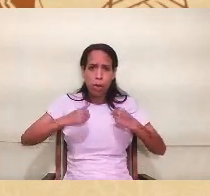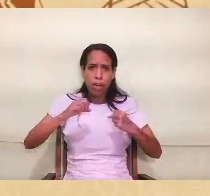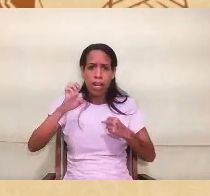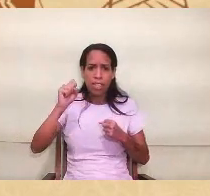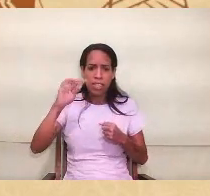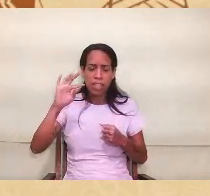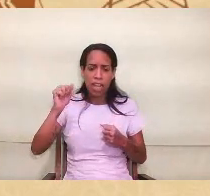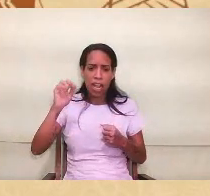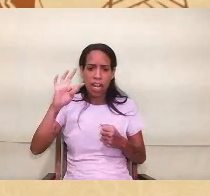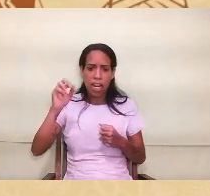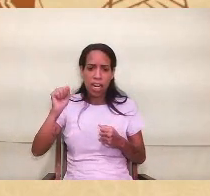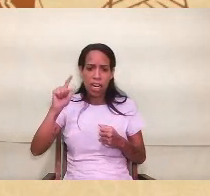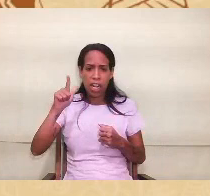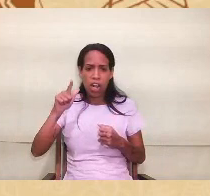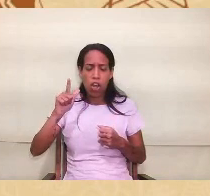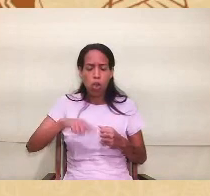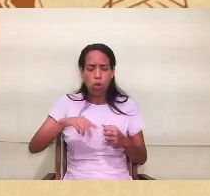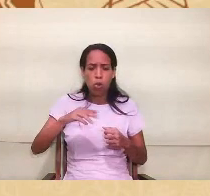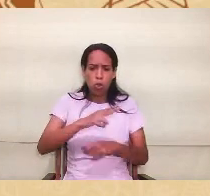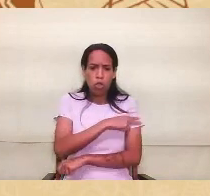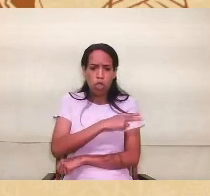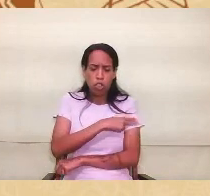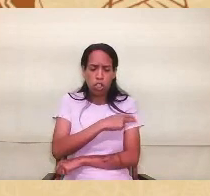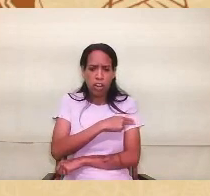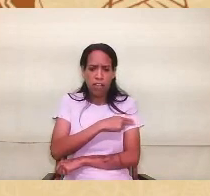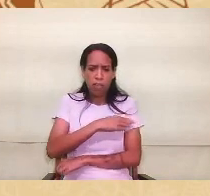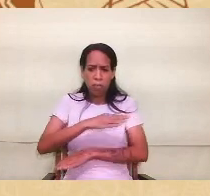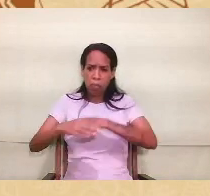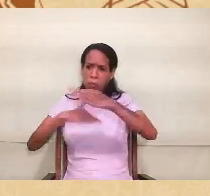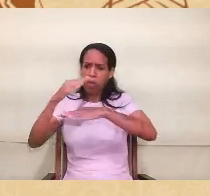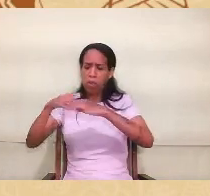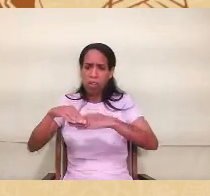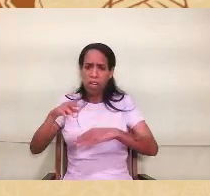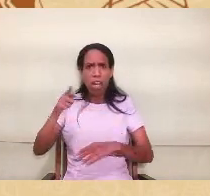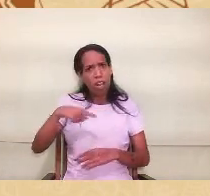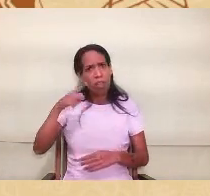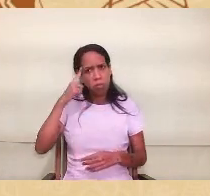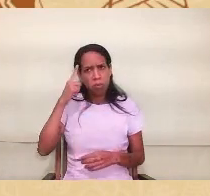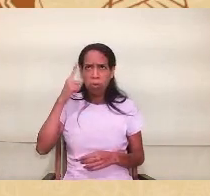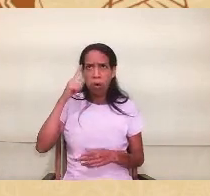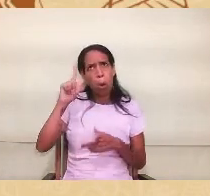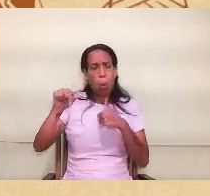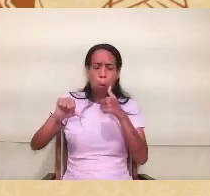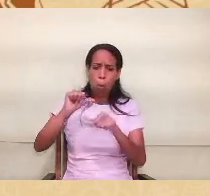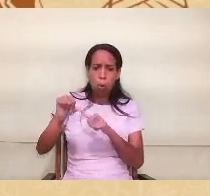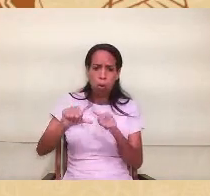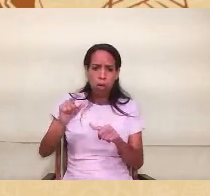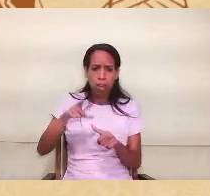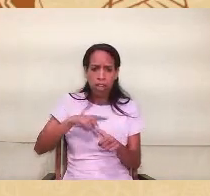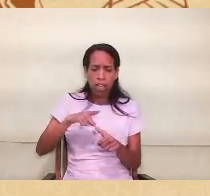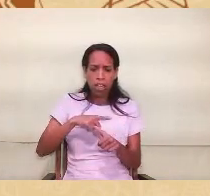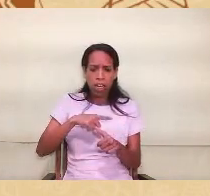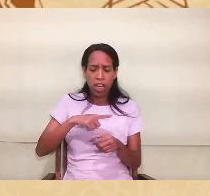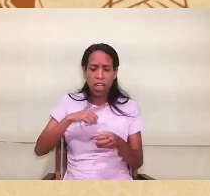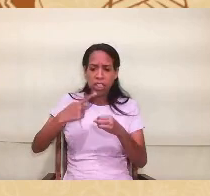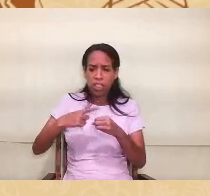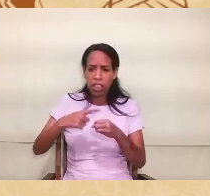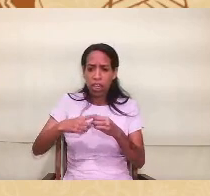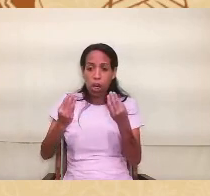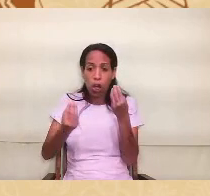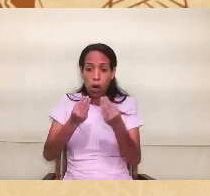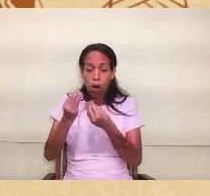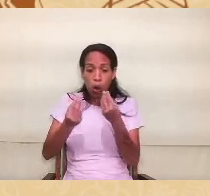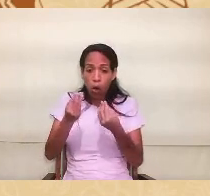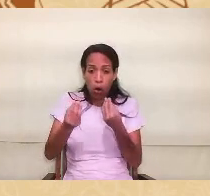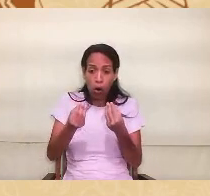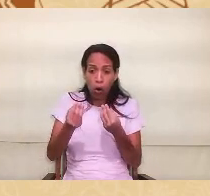chefe, cacique, está submetido à sociedade. A nossa lógica é outra, né? A gente tem um Estado que submete à sociedade. Como é